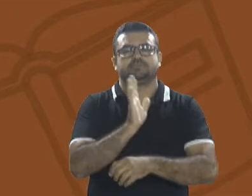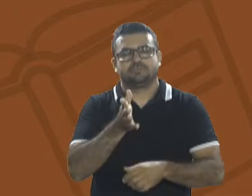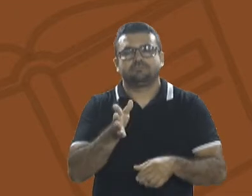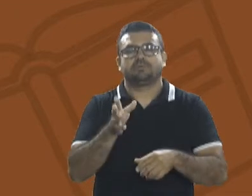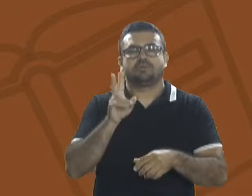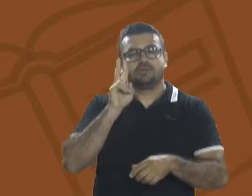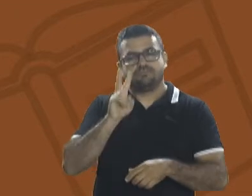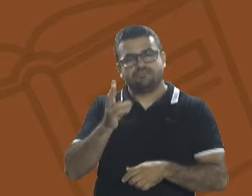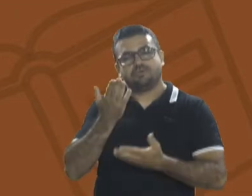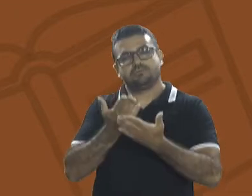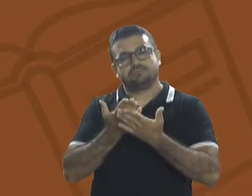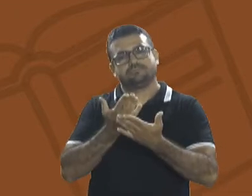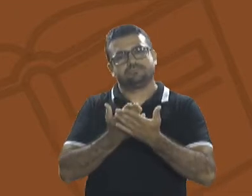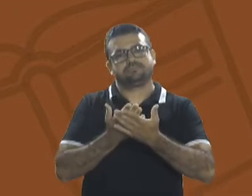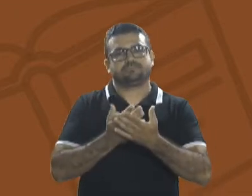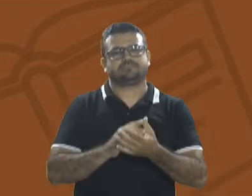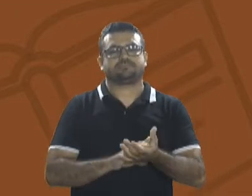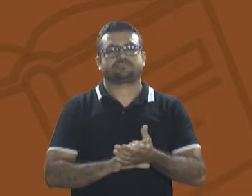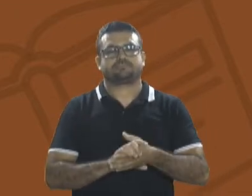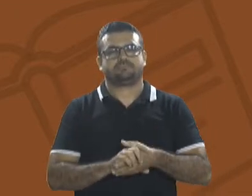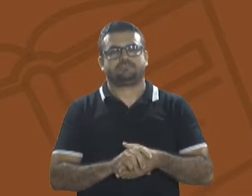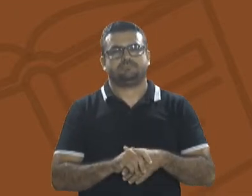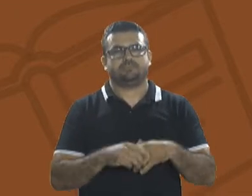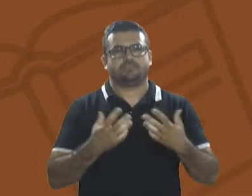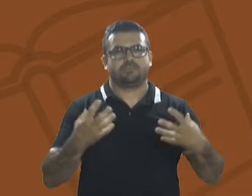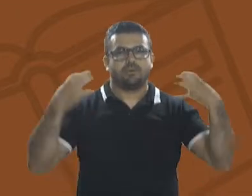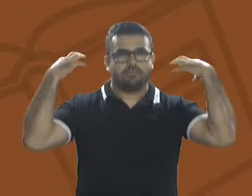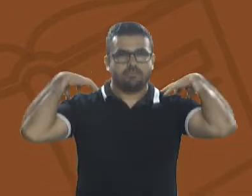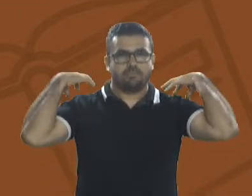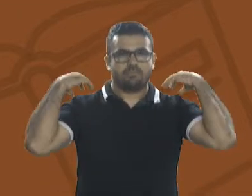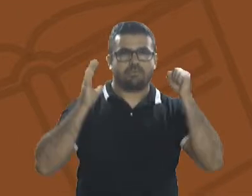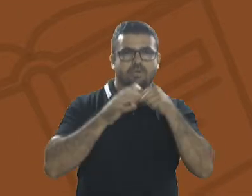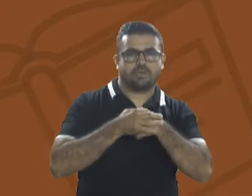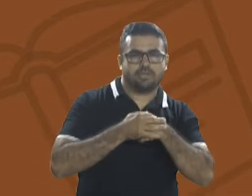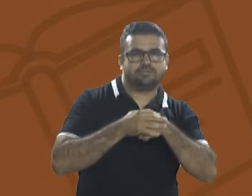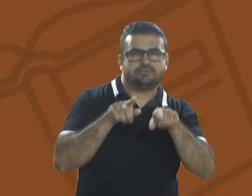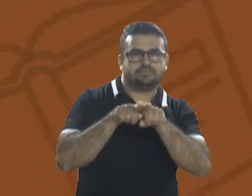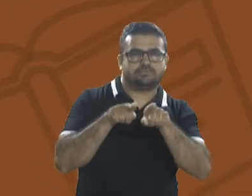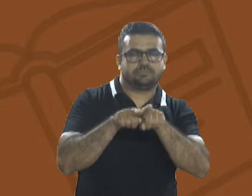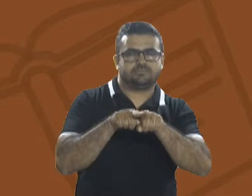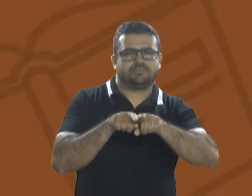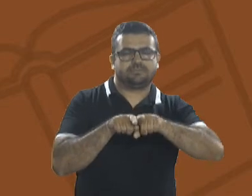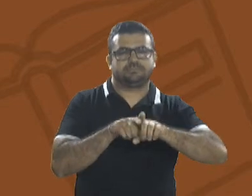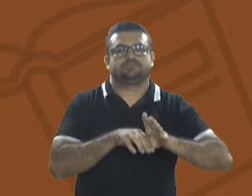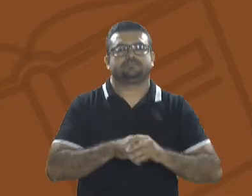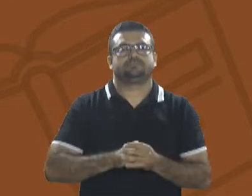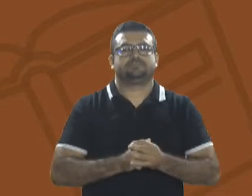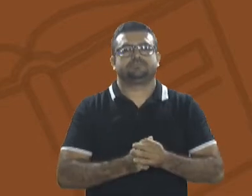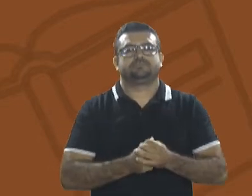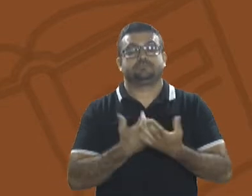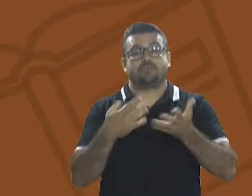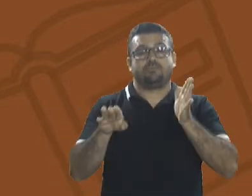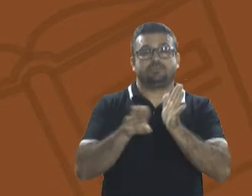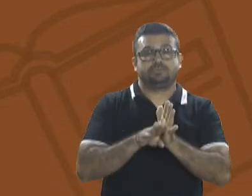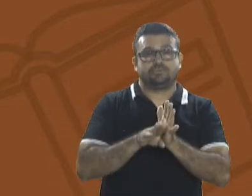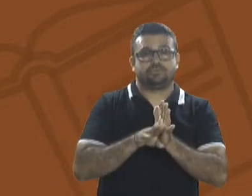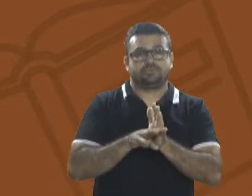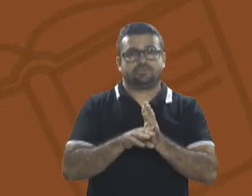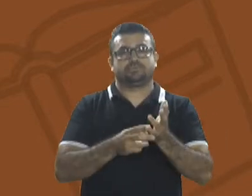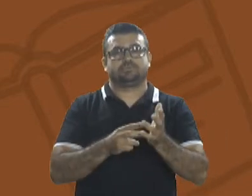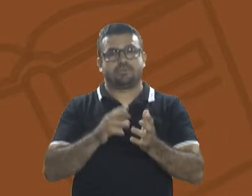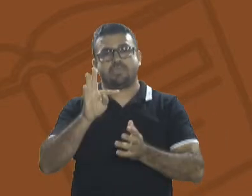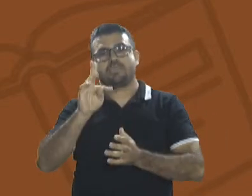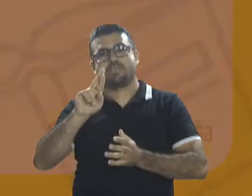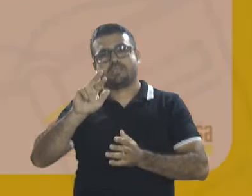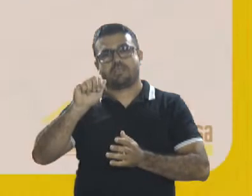ali protegendo os pulmões, tá? Tanto os pulmões quanto o coração da gente. E chegando, ó, traqueia